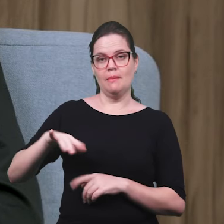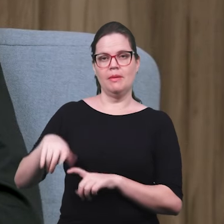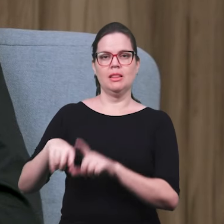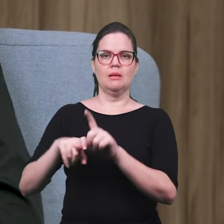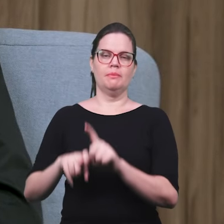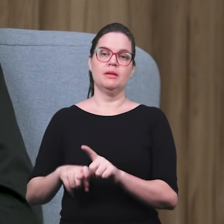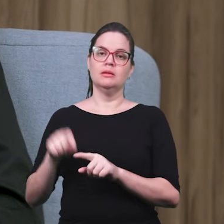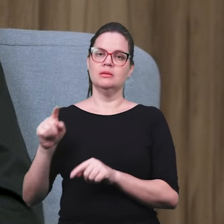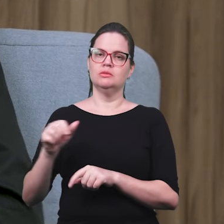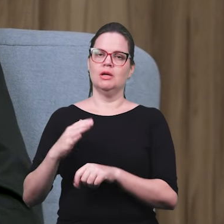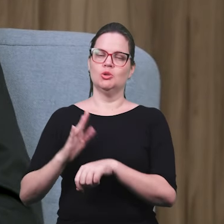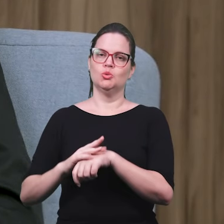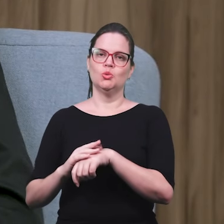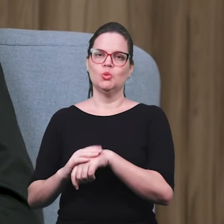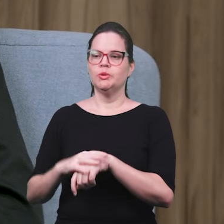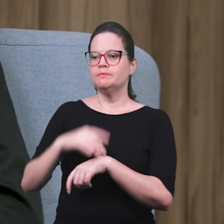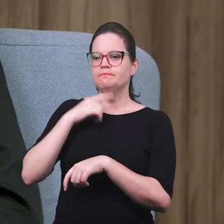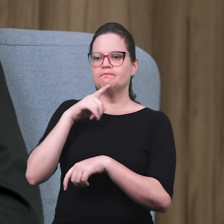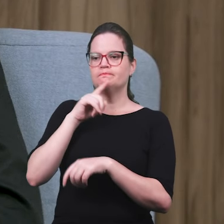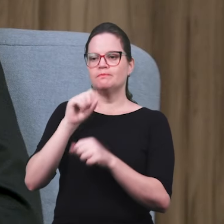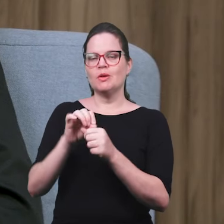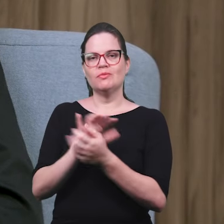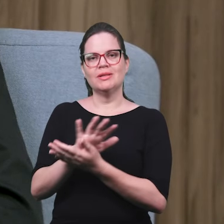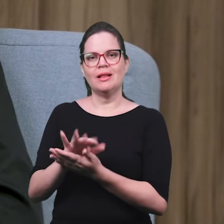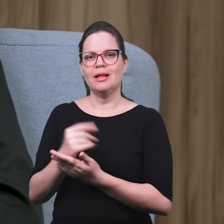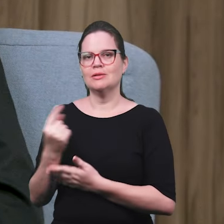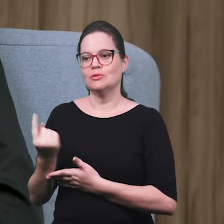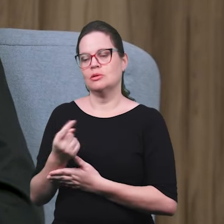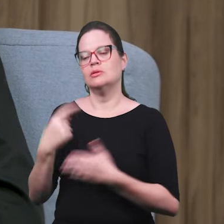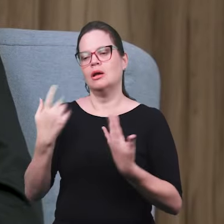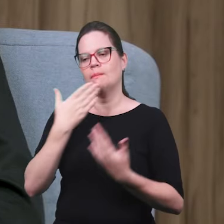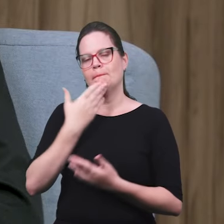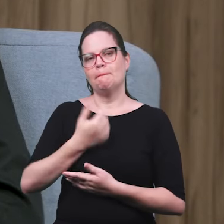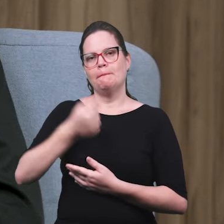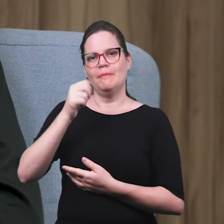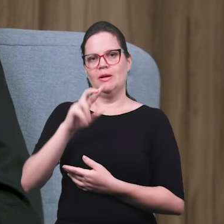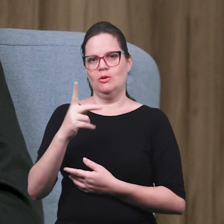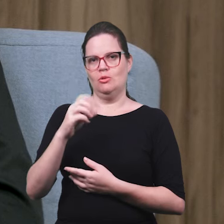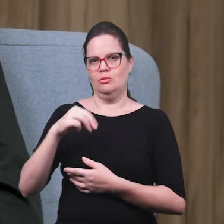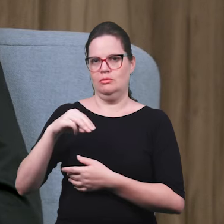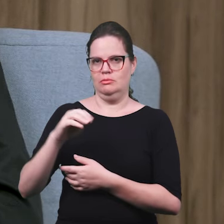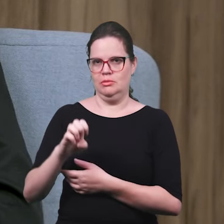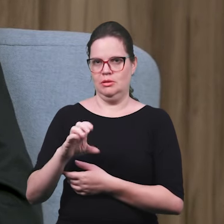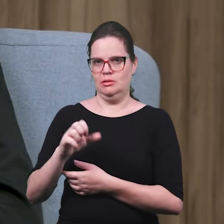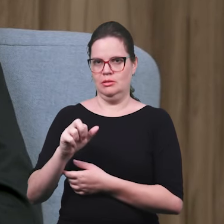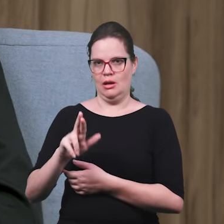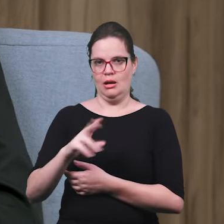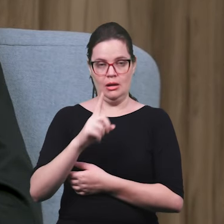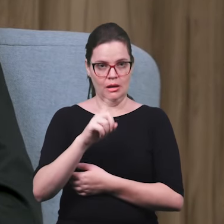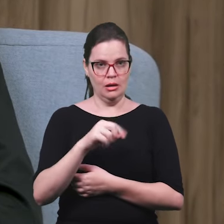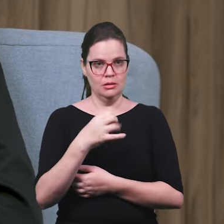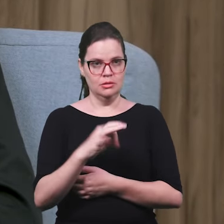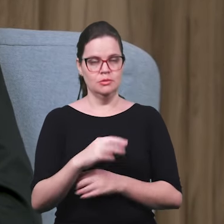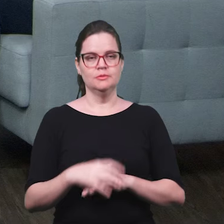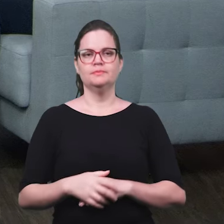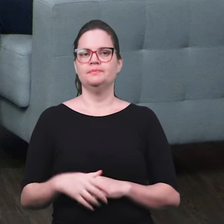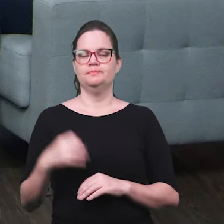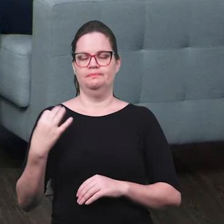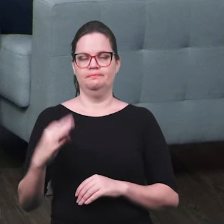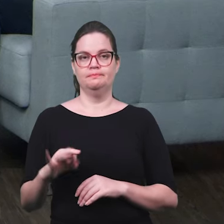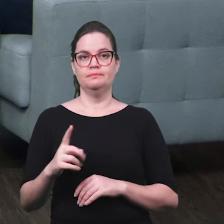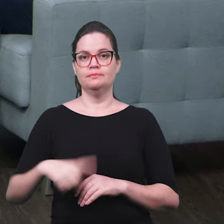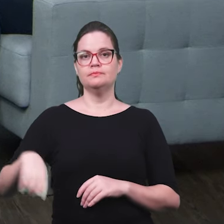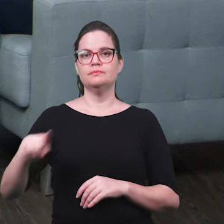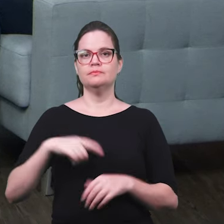em fase terminal, então ele opta por essa forma de cuidado que é o home care. Seria isso então?